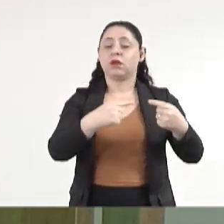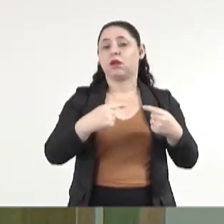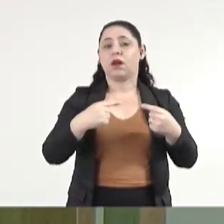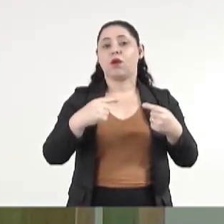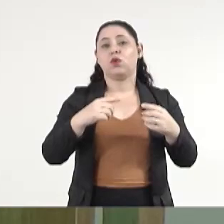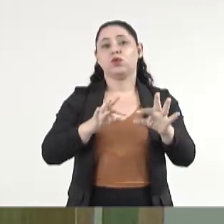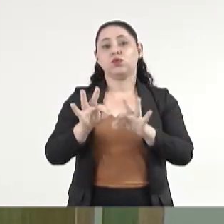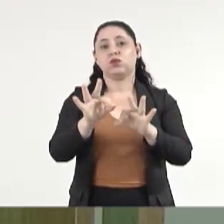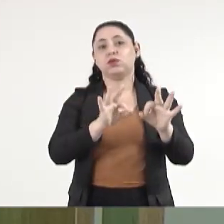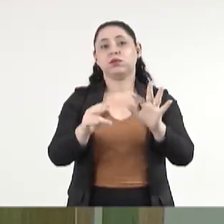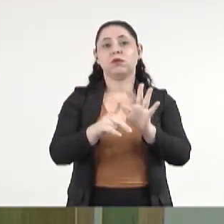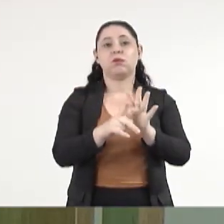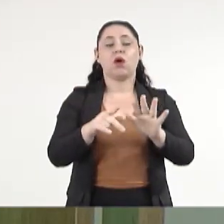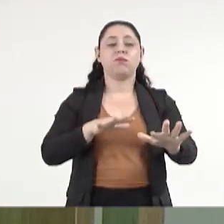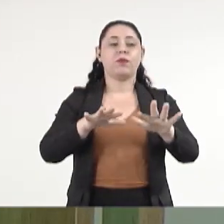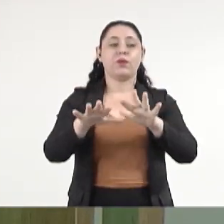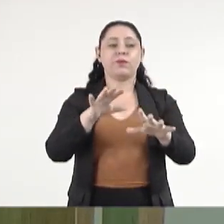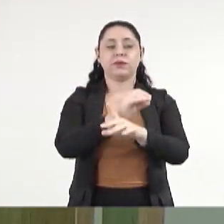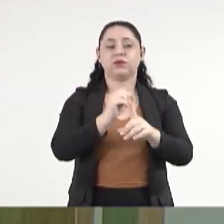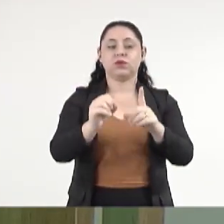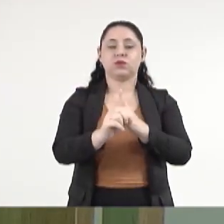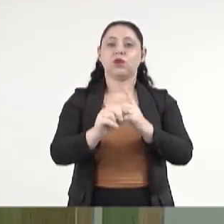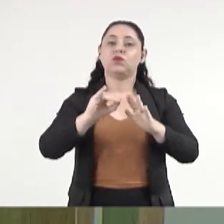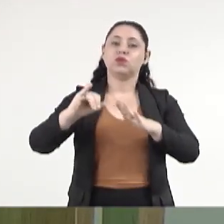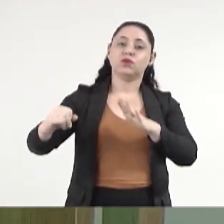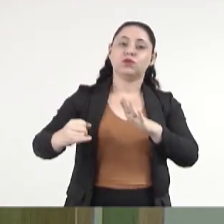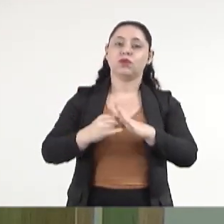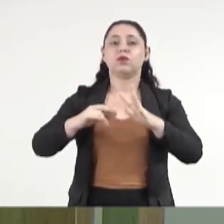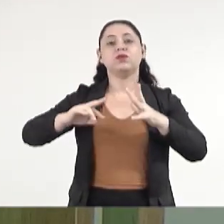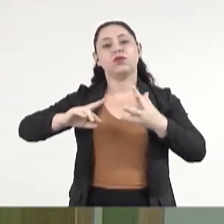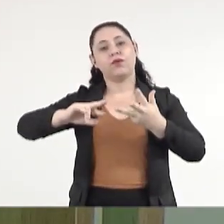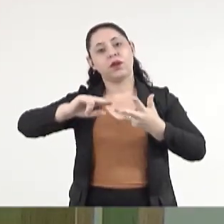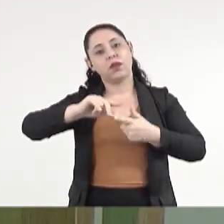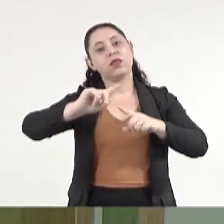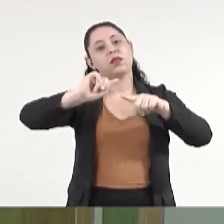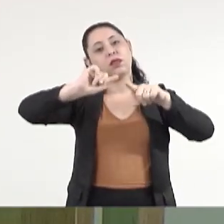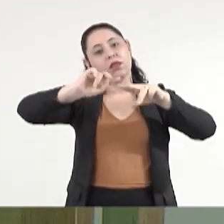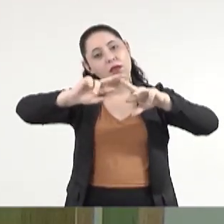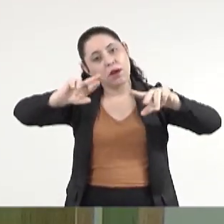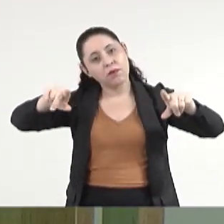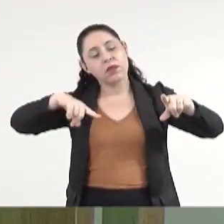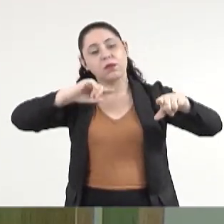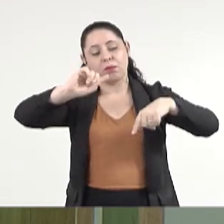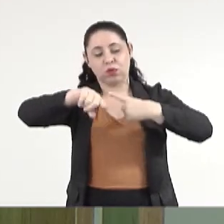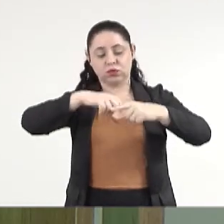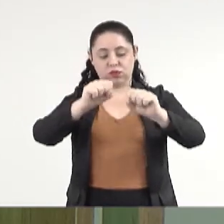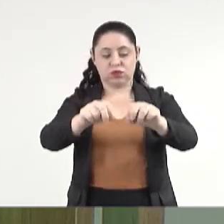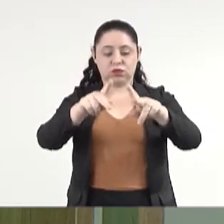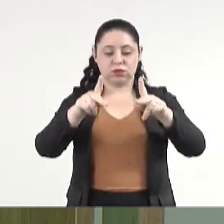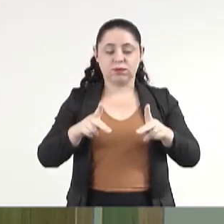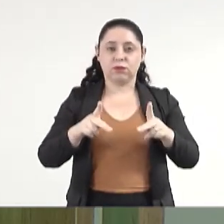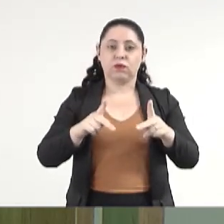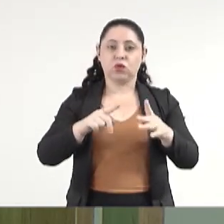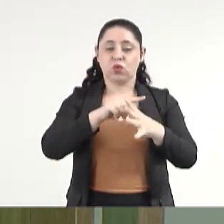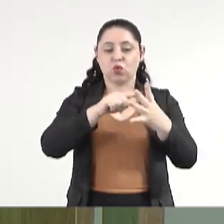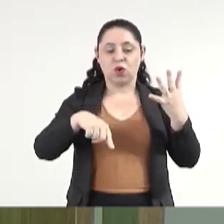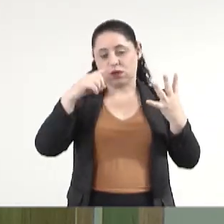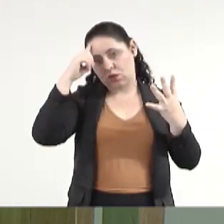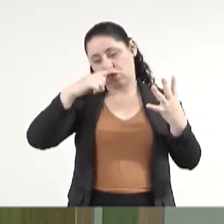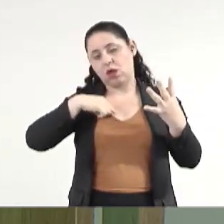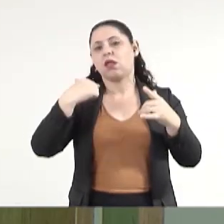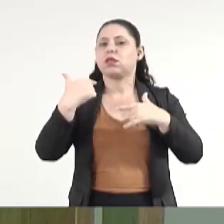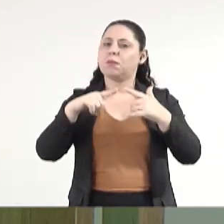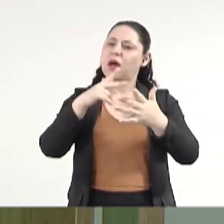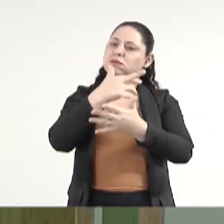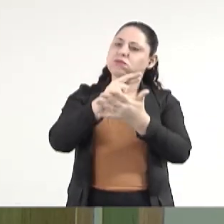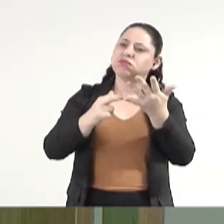num seminário que foi organizado pelos movimentos sociais, por várias organizações, e depois nós fizemos então uma audiência pública. Então foram